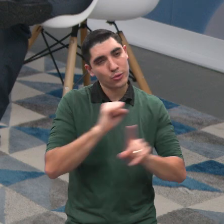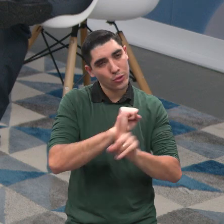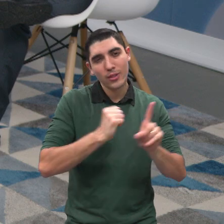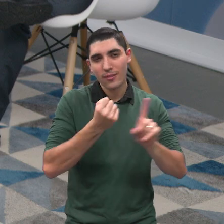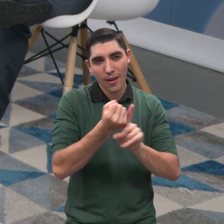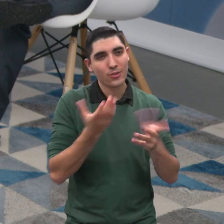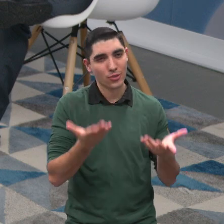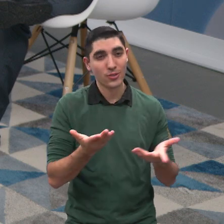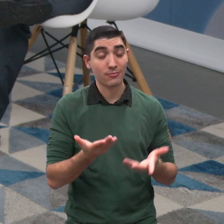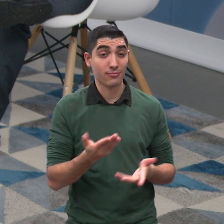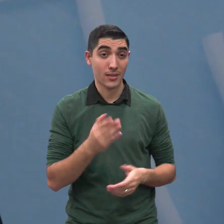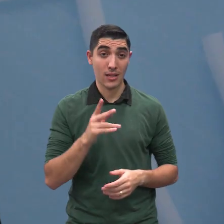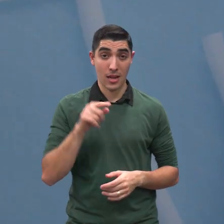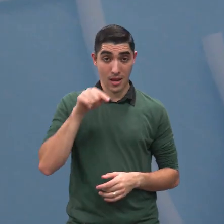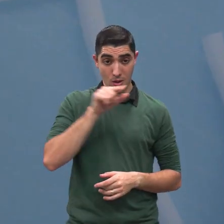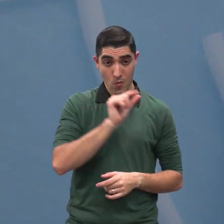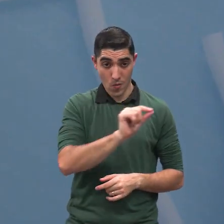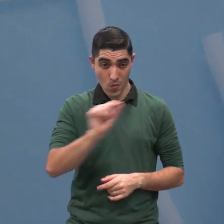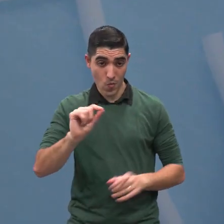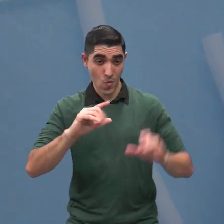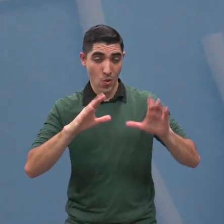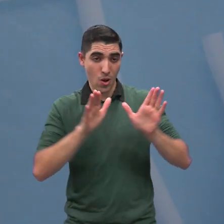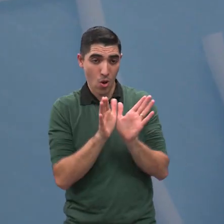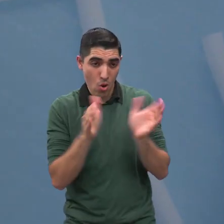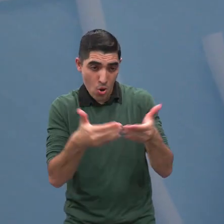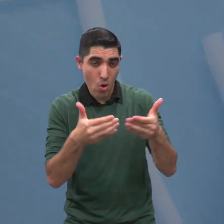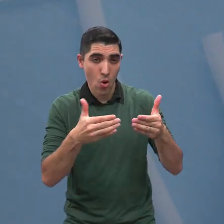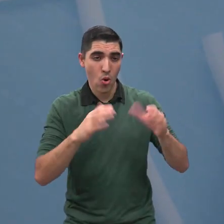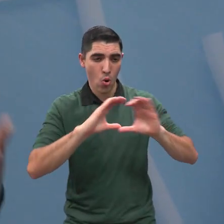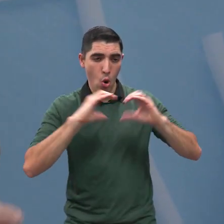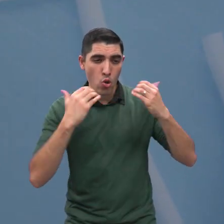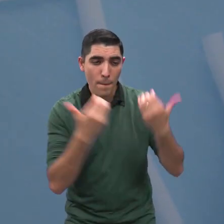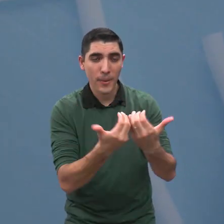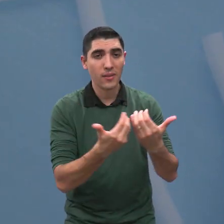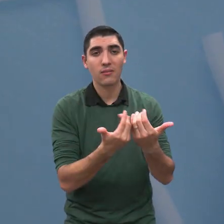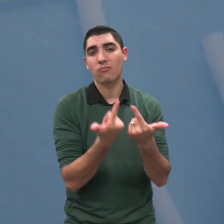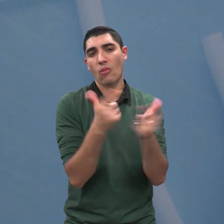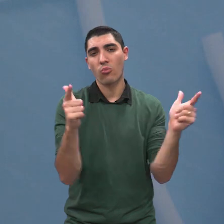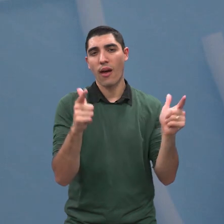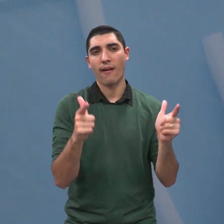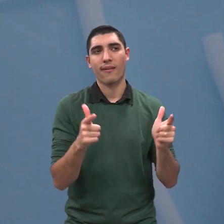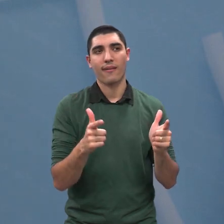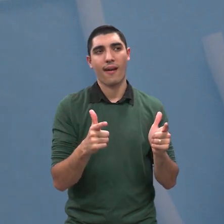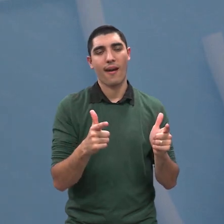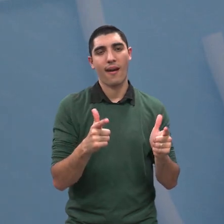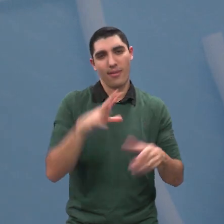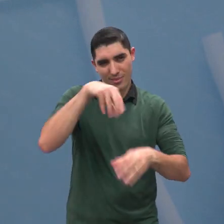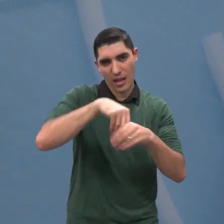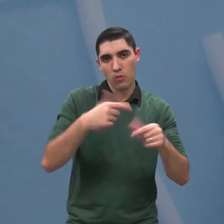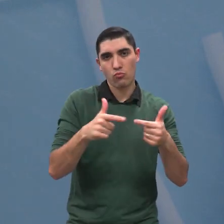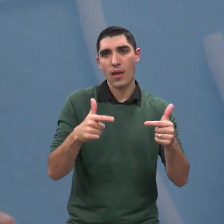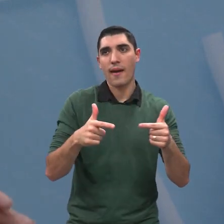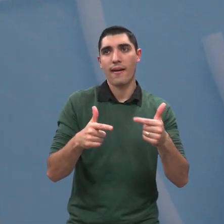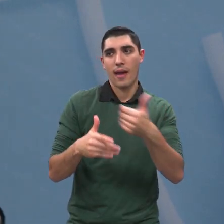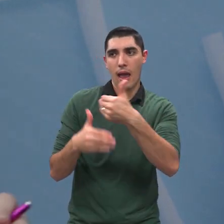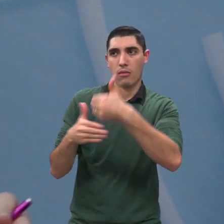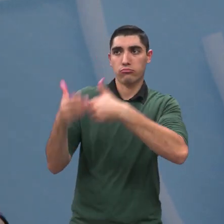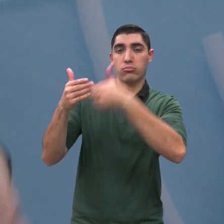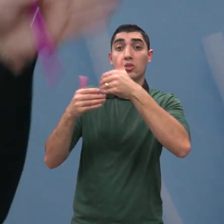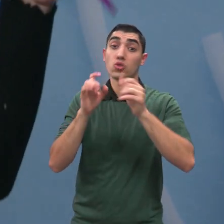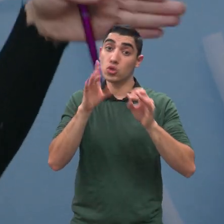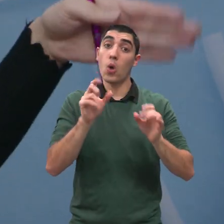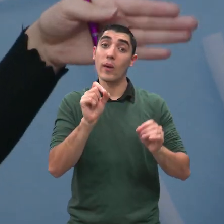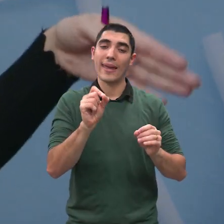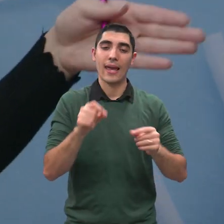uma questão social, né? Como a gente falou, nos condomínios não tem grades, portões, né? Tem os